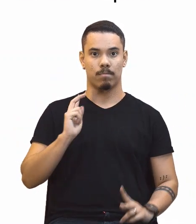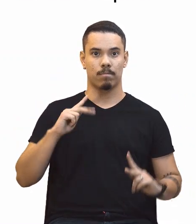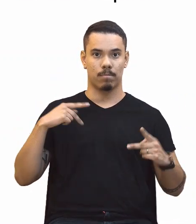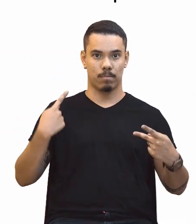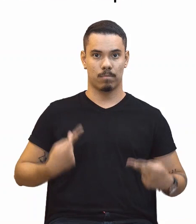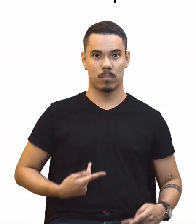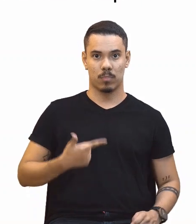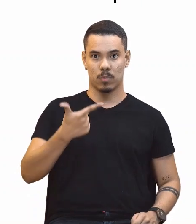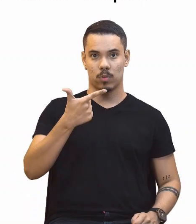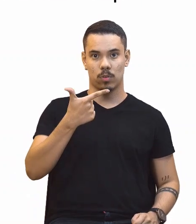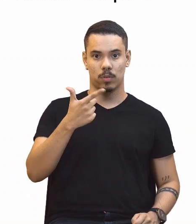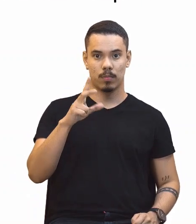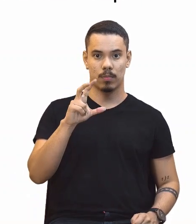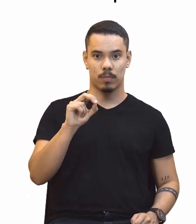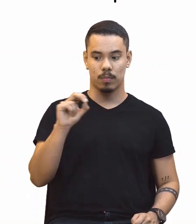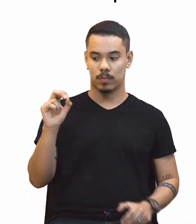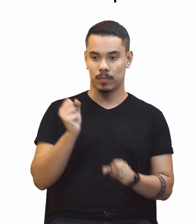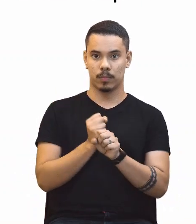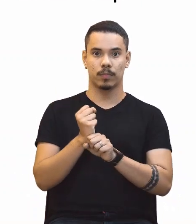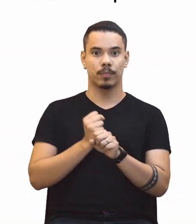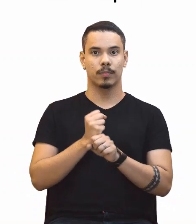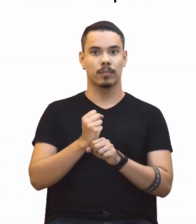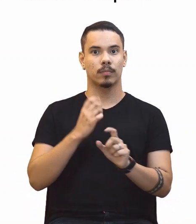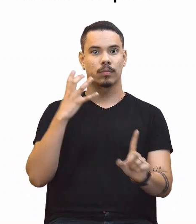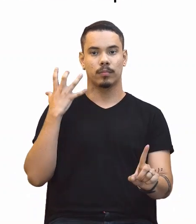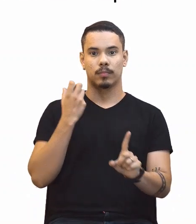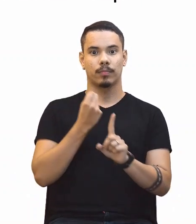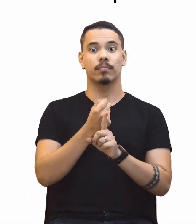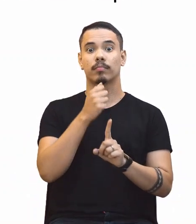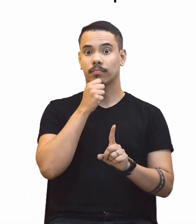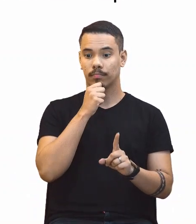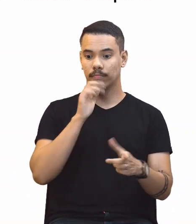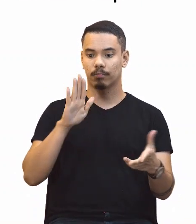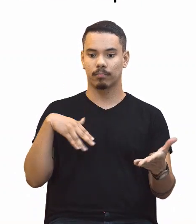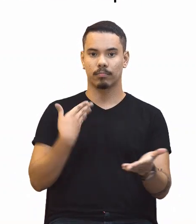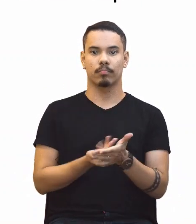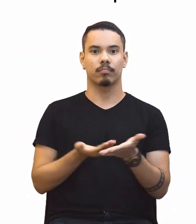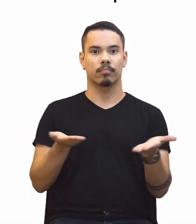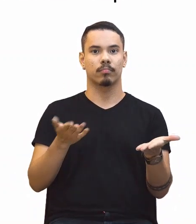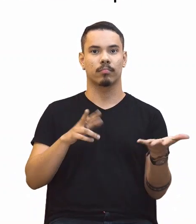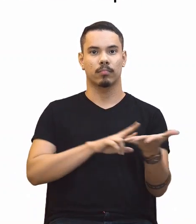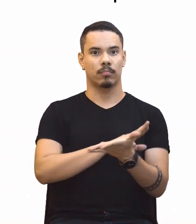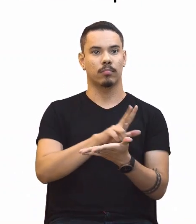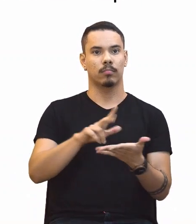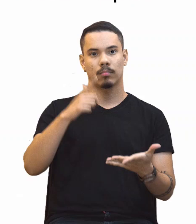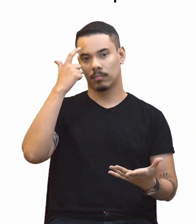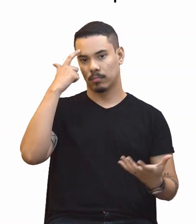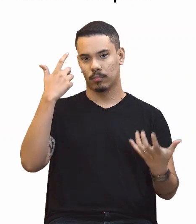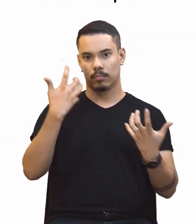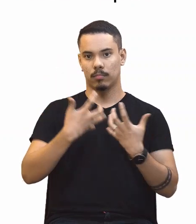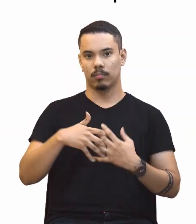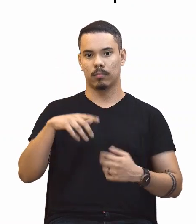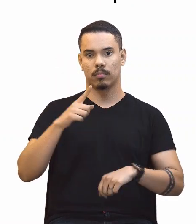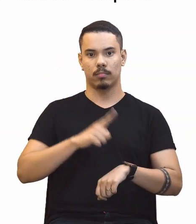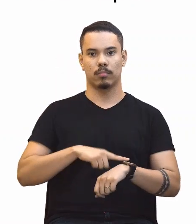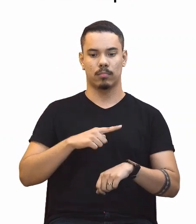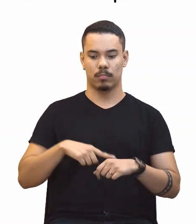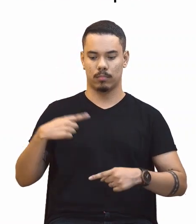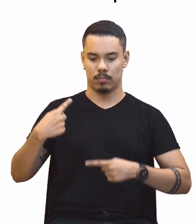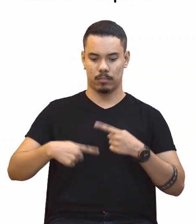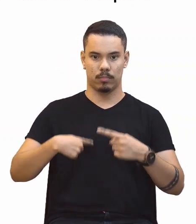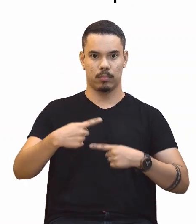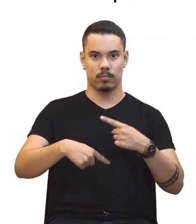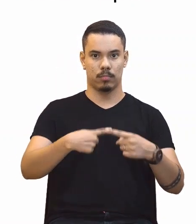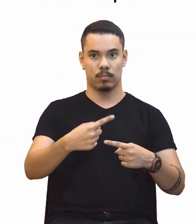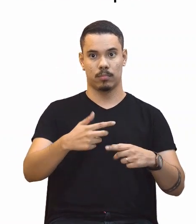2.500 anos, inspirou e ainda inspira inúmeras reflexões ao longo dos tempos.